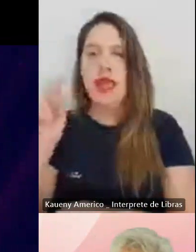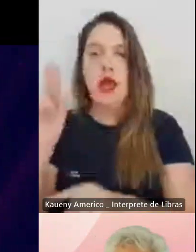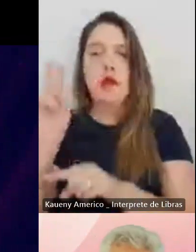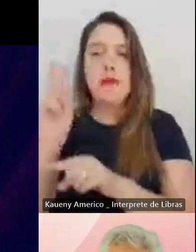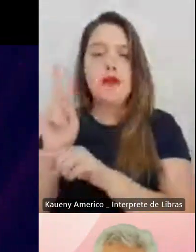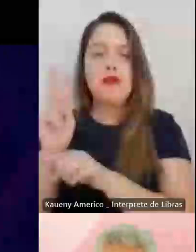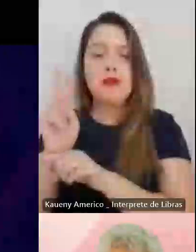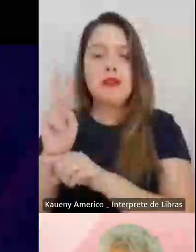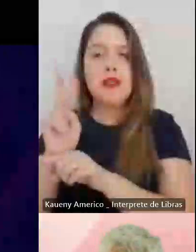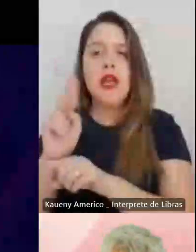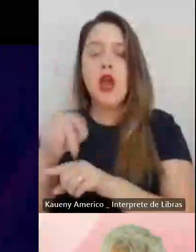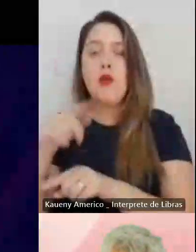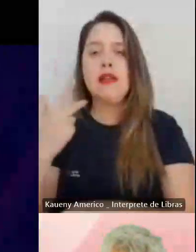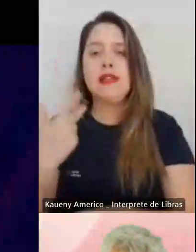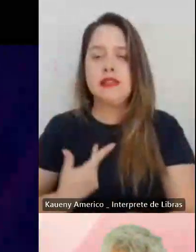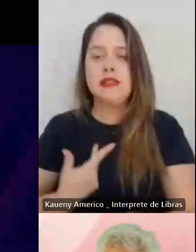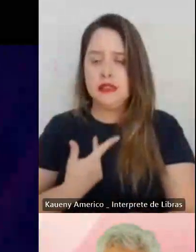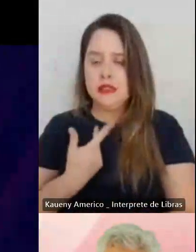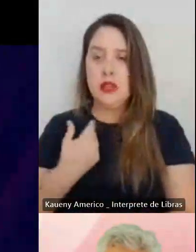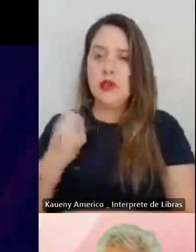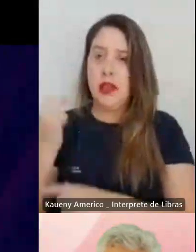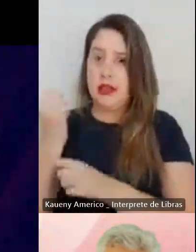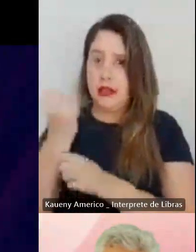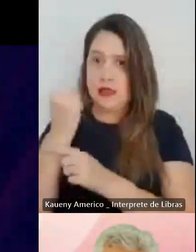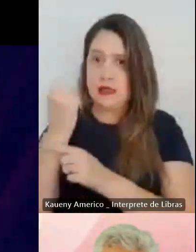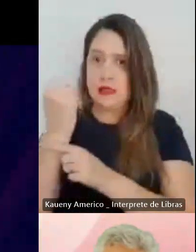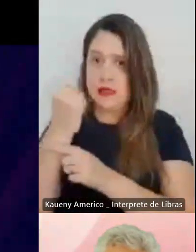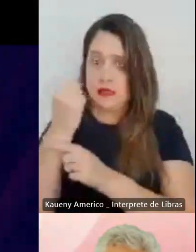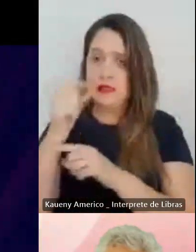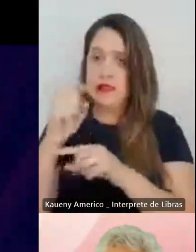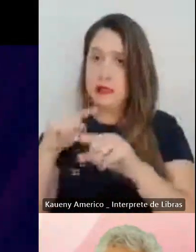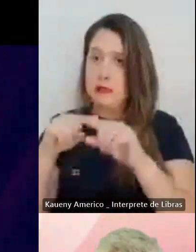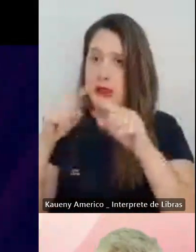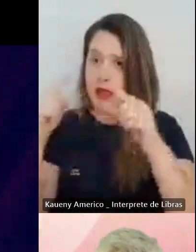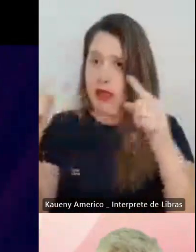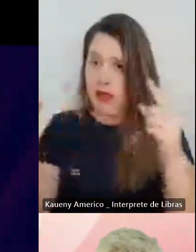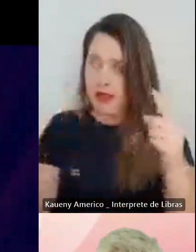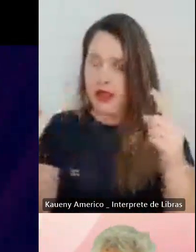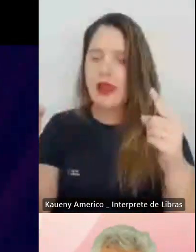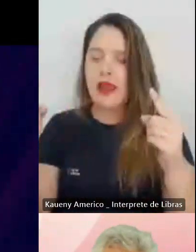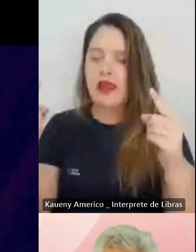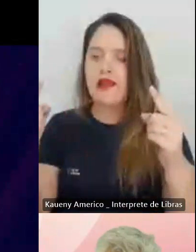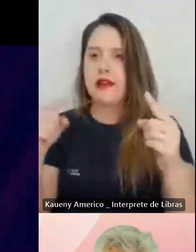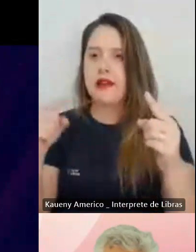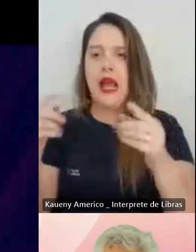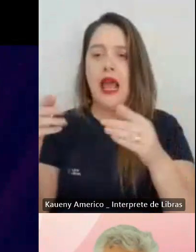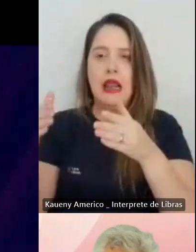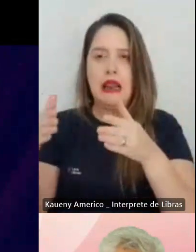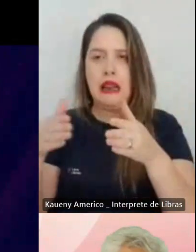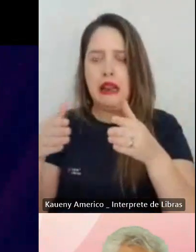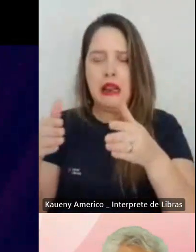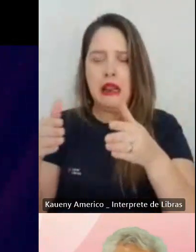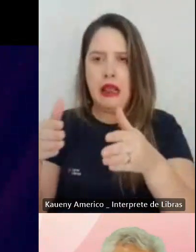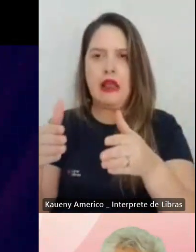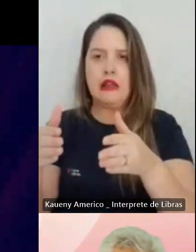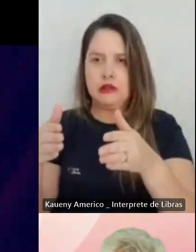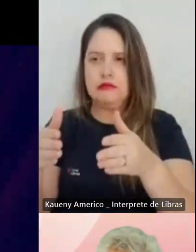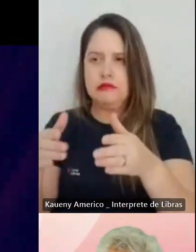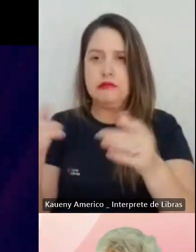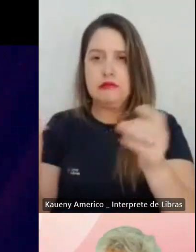cirurgia agressiva, mas conforme a linhagem, conforme a necessidade